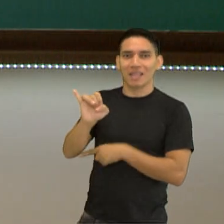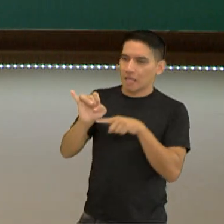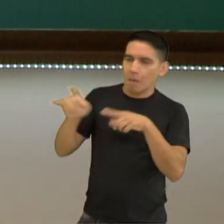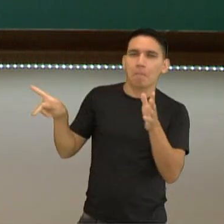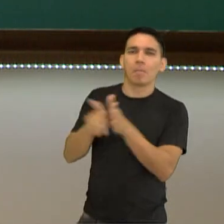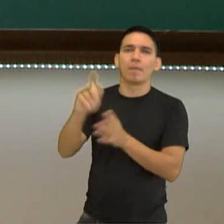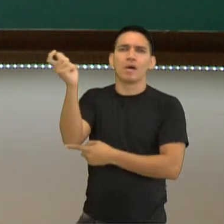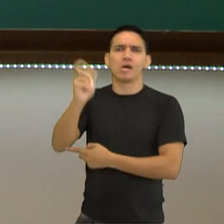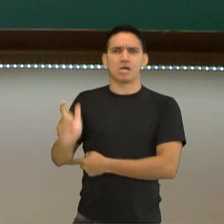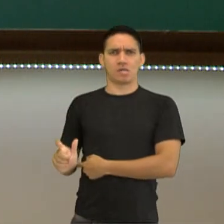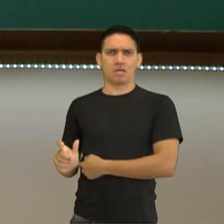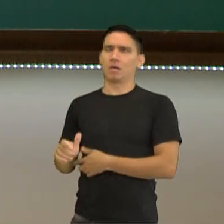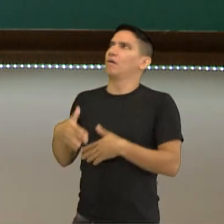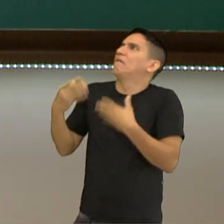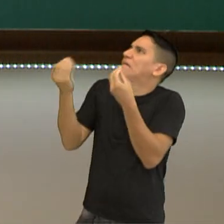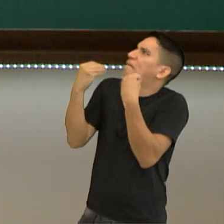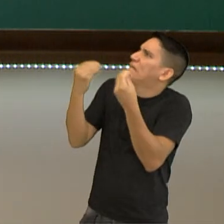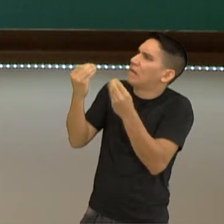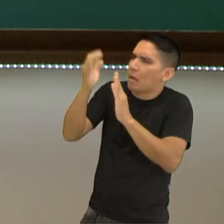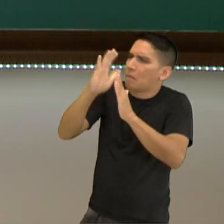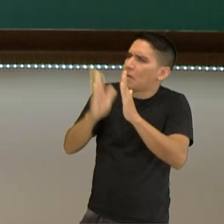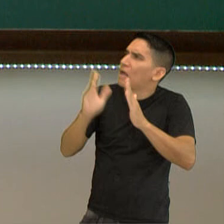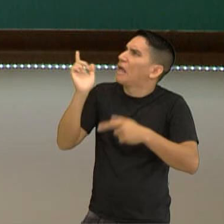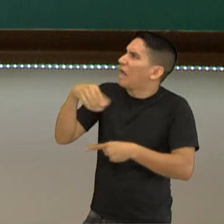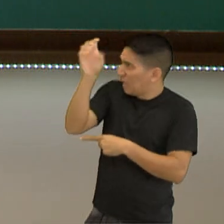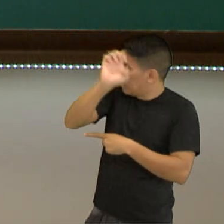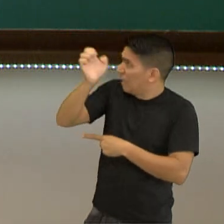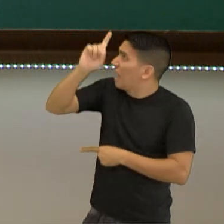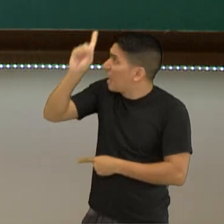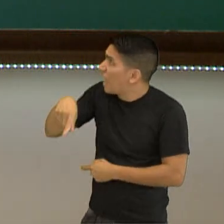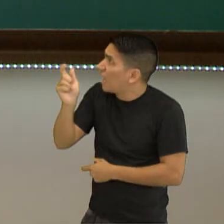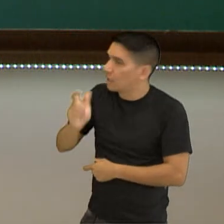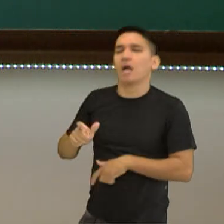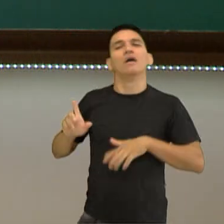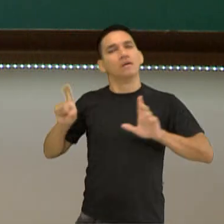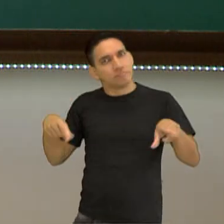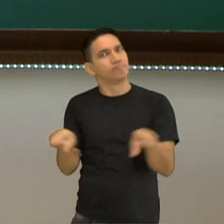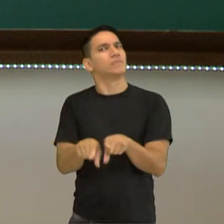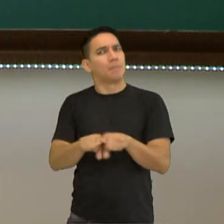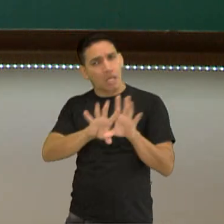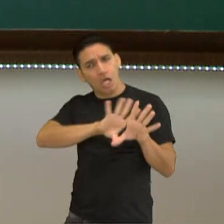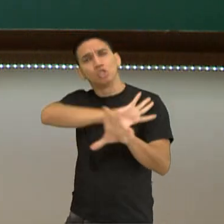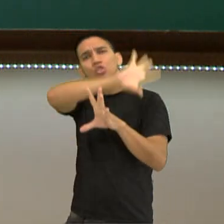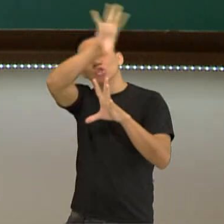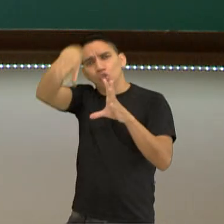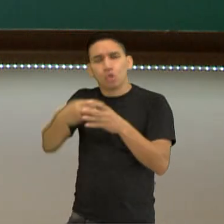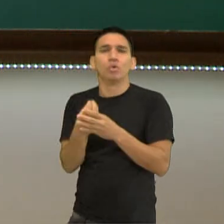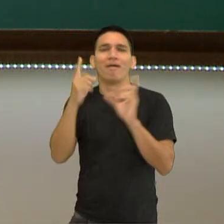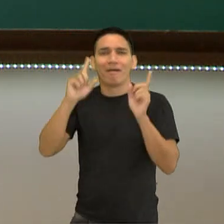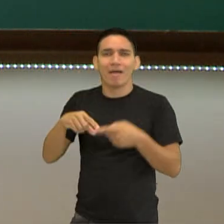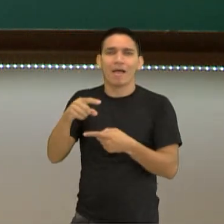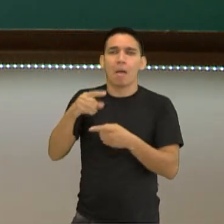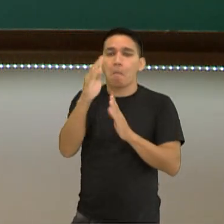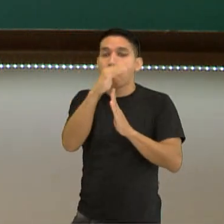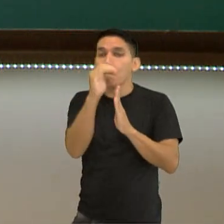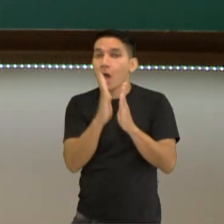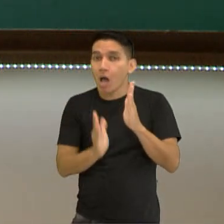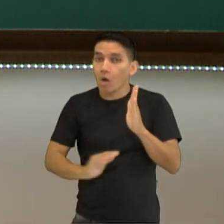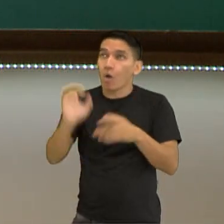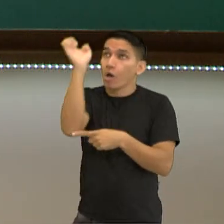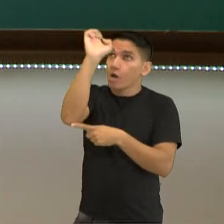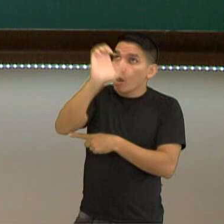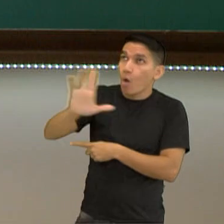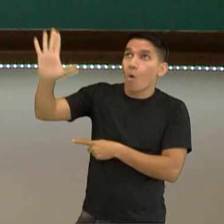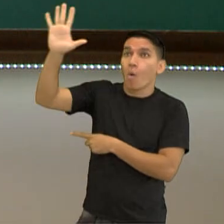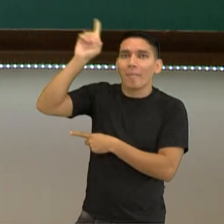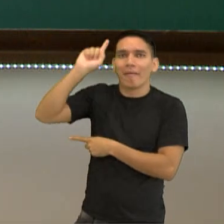italiano. Poxa, mas o barroco europeu era na Itália. Também tudo englobava. O barroco europeu pegou muitos países,